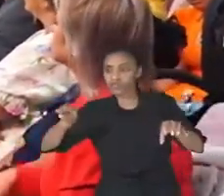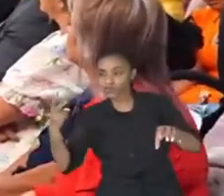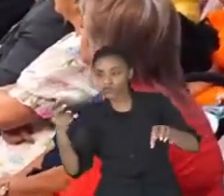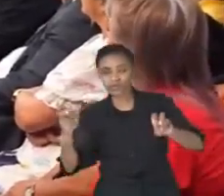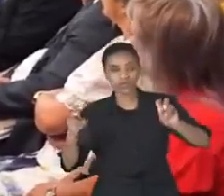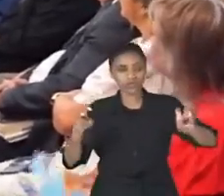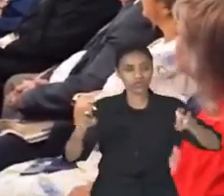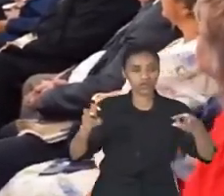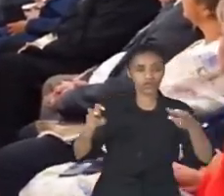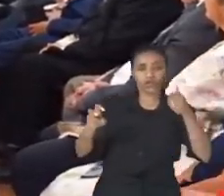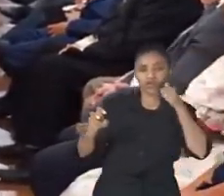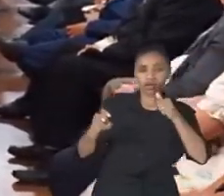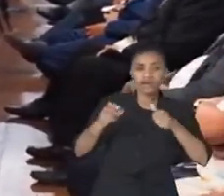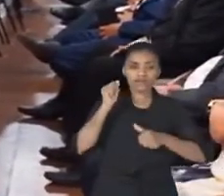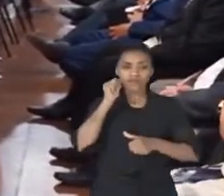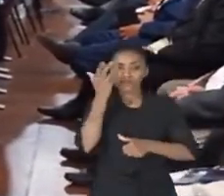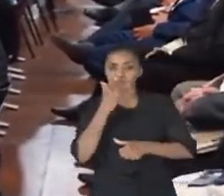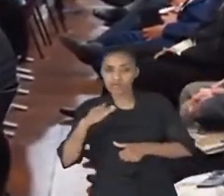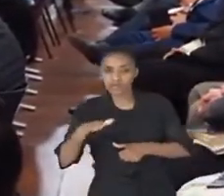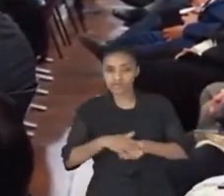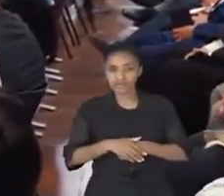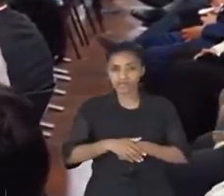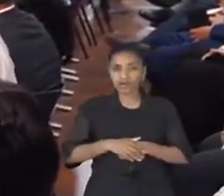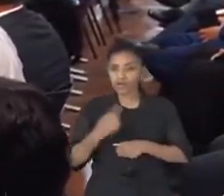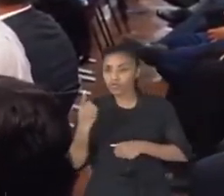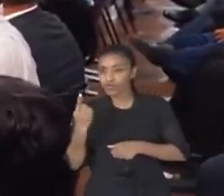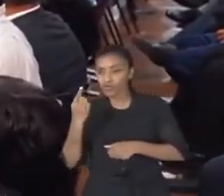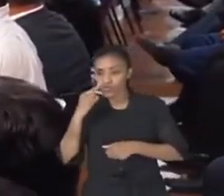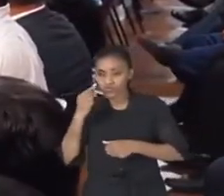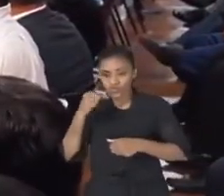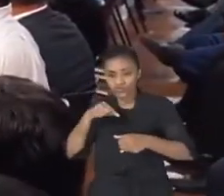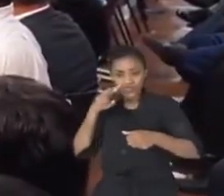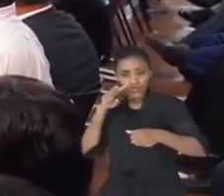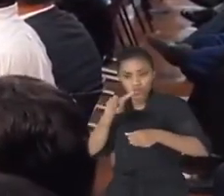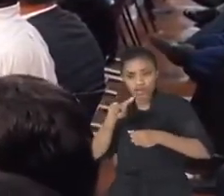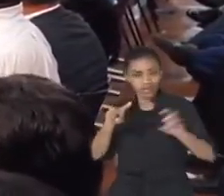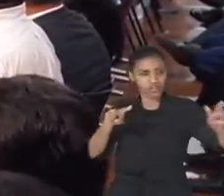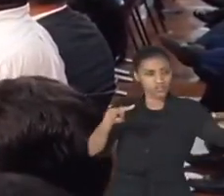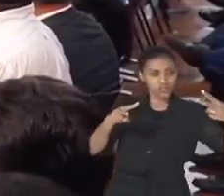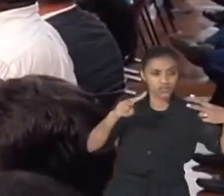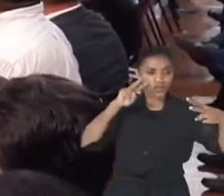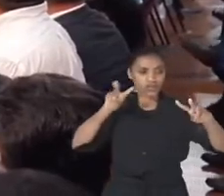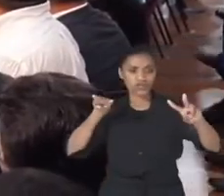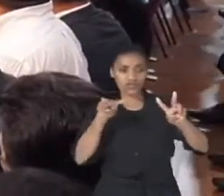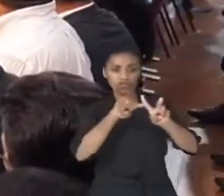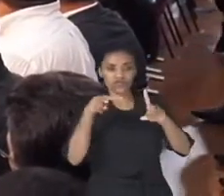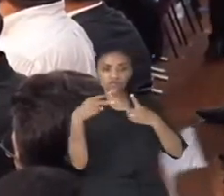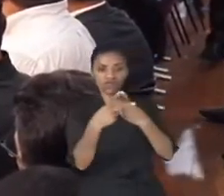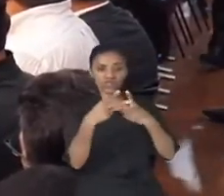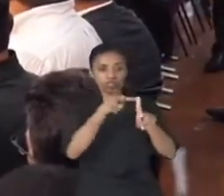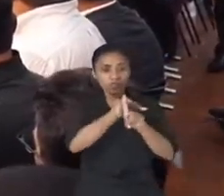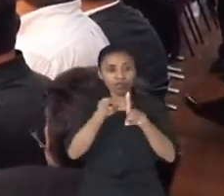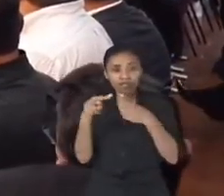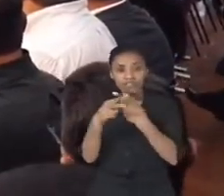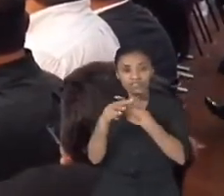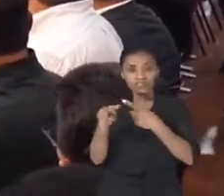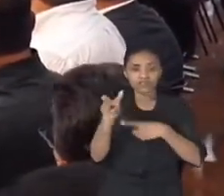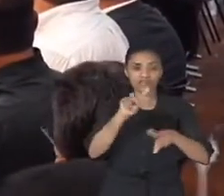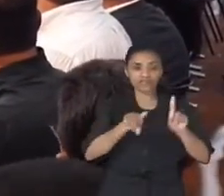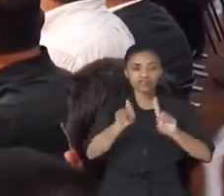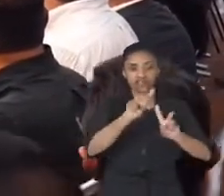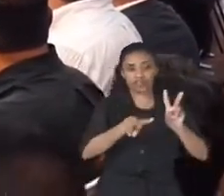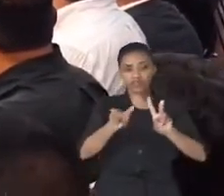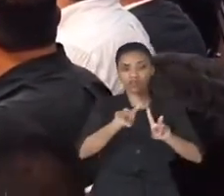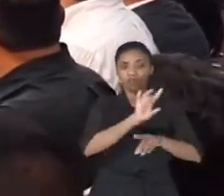fora mulheres e crianças. Um estava no fundo e viu um milagre, o outro estava na frente e viu outro milagre. Algum achou mais interessante isso do que aquilo.